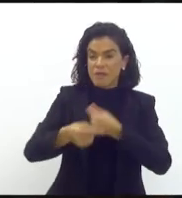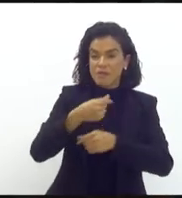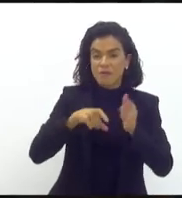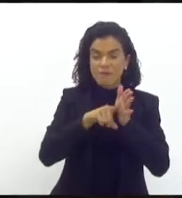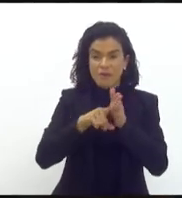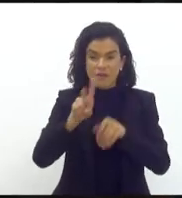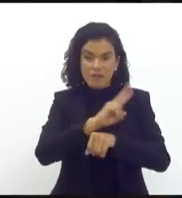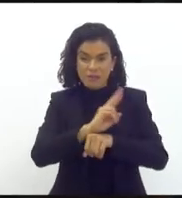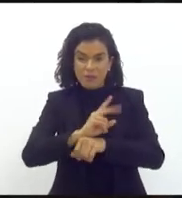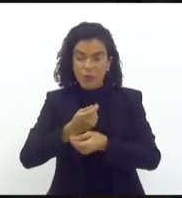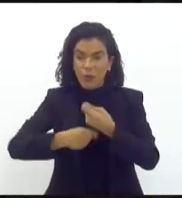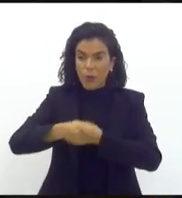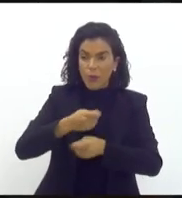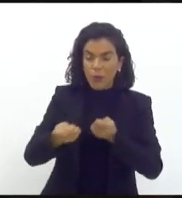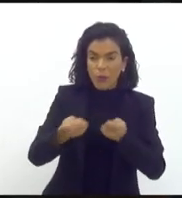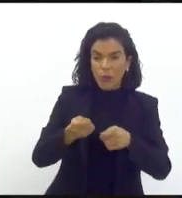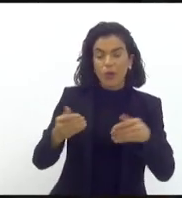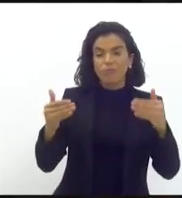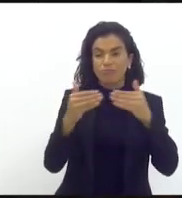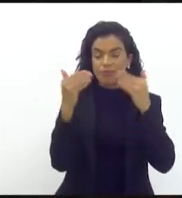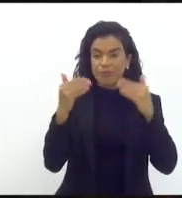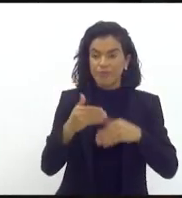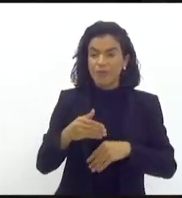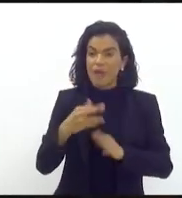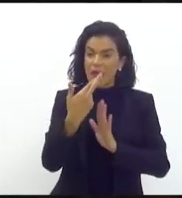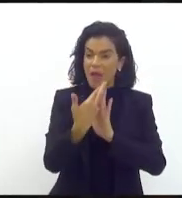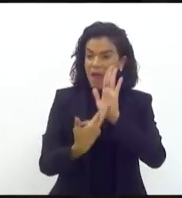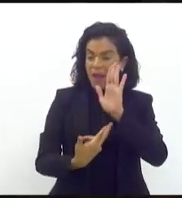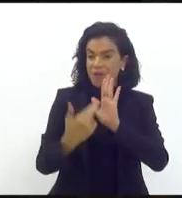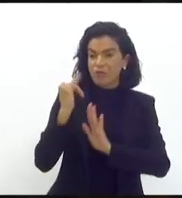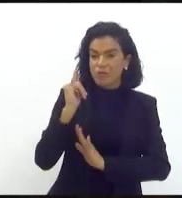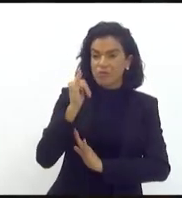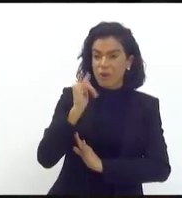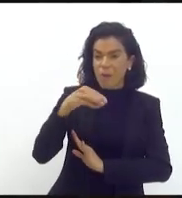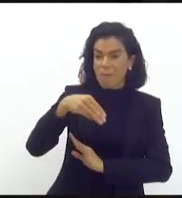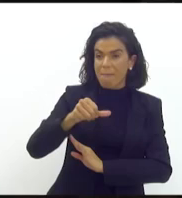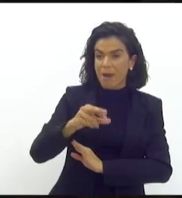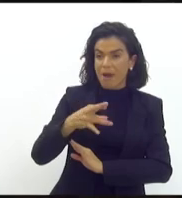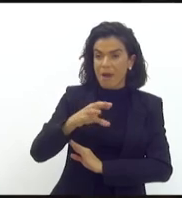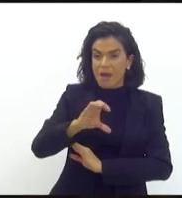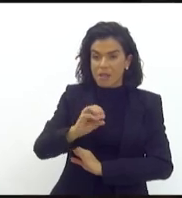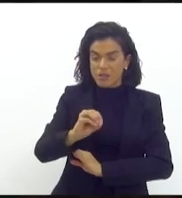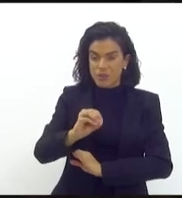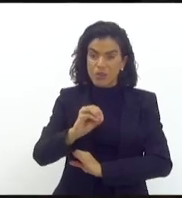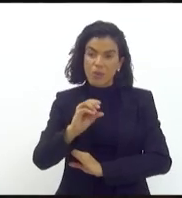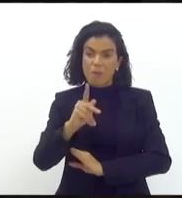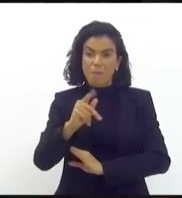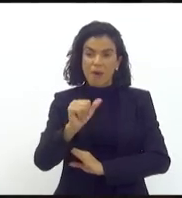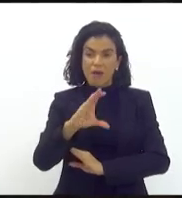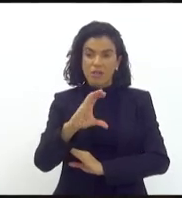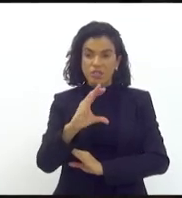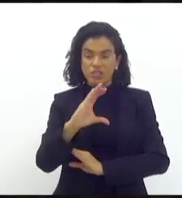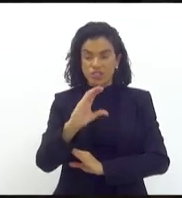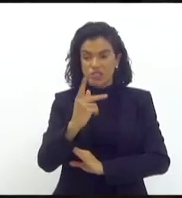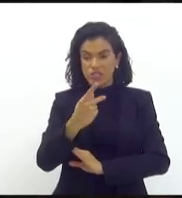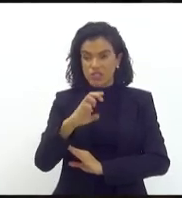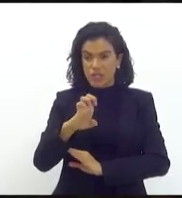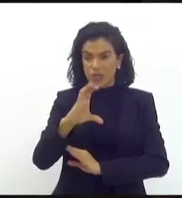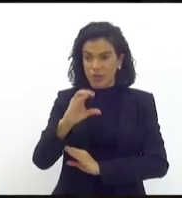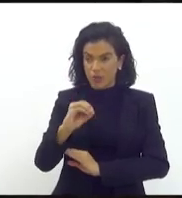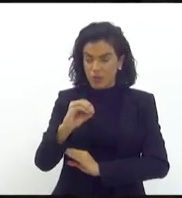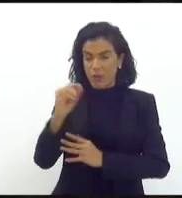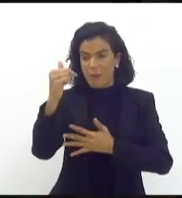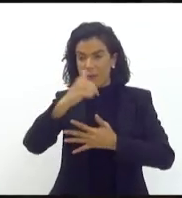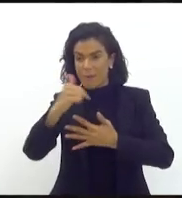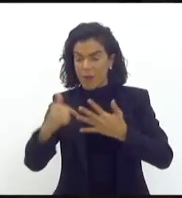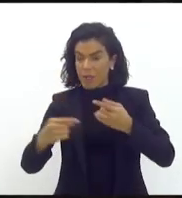fiscalização financeira e controle favorável relatores deputados Márcio Pacheco Tang Vieira e Carlos Macedo